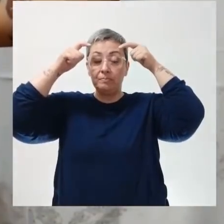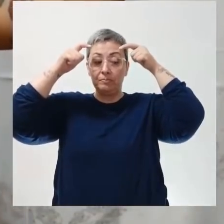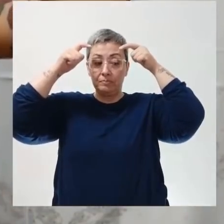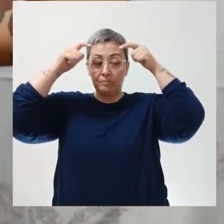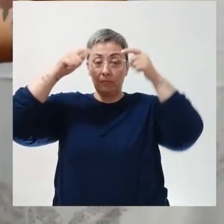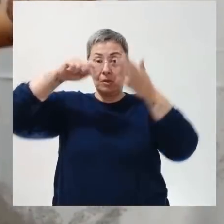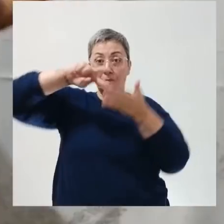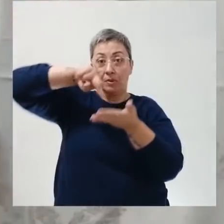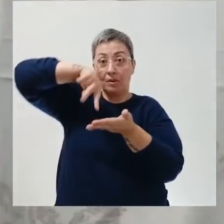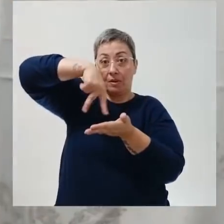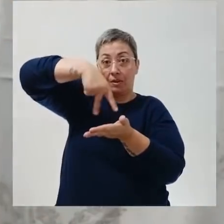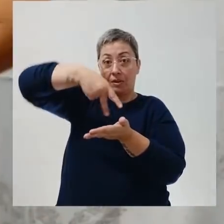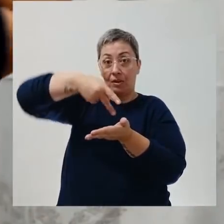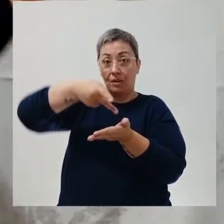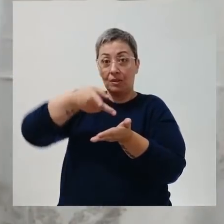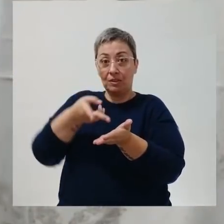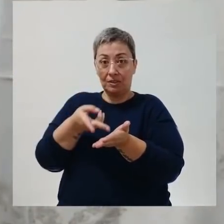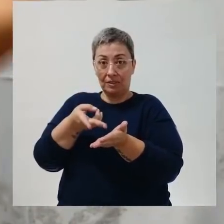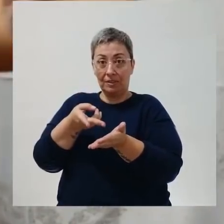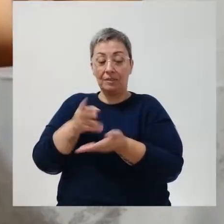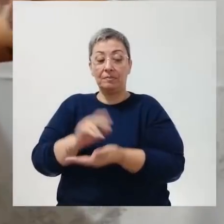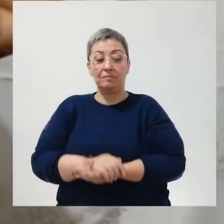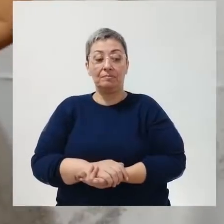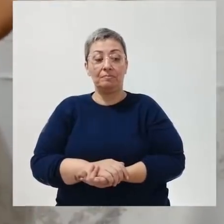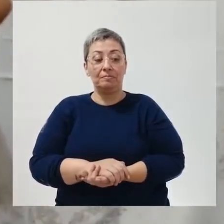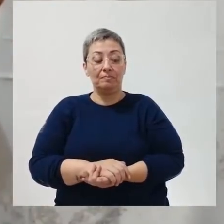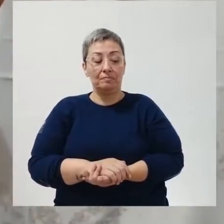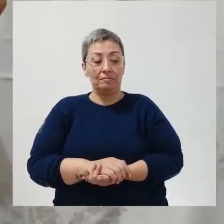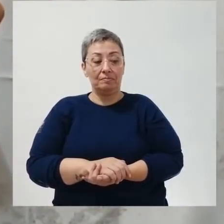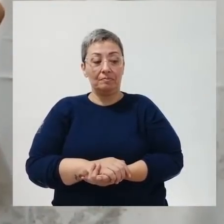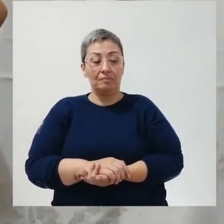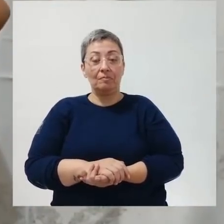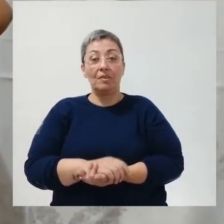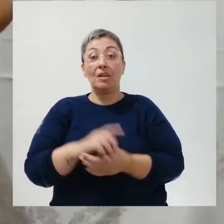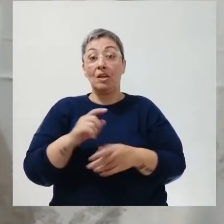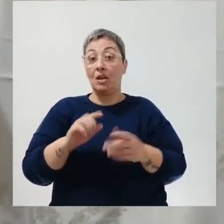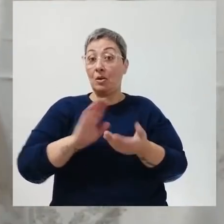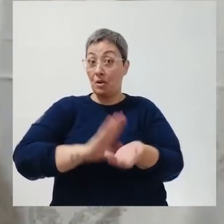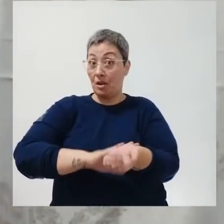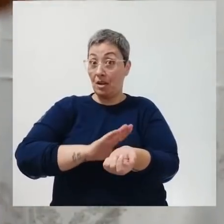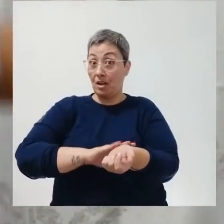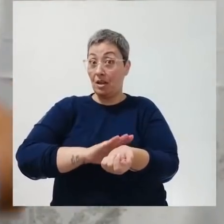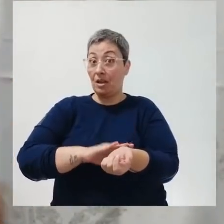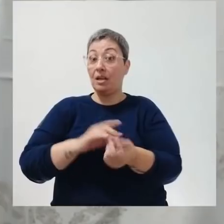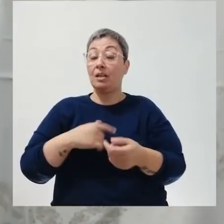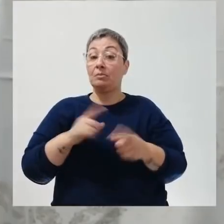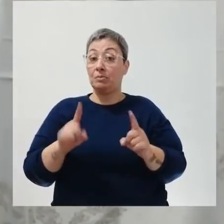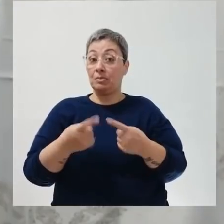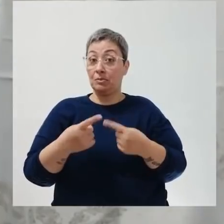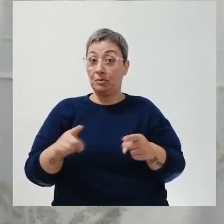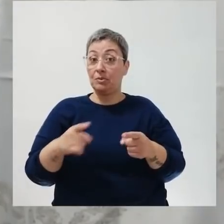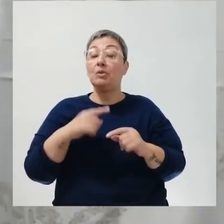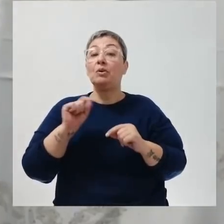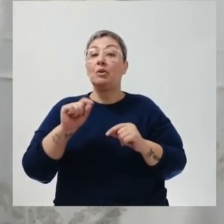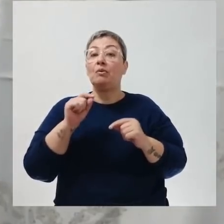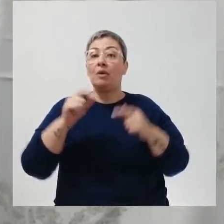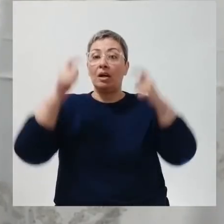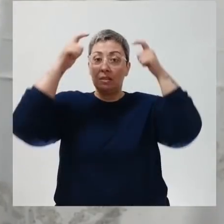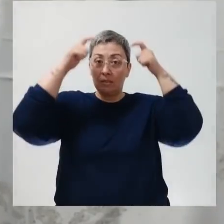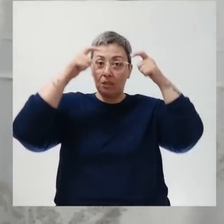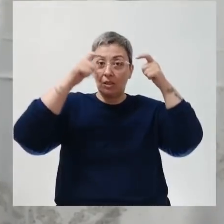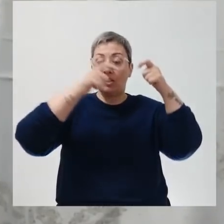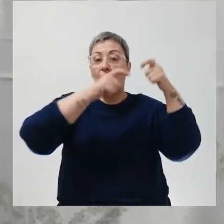cabeça e dar uma rodadinha no ritmo da música. Aí você vai passar o